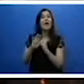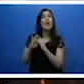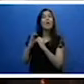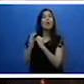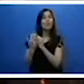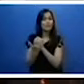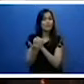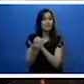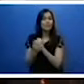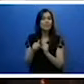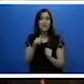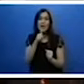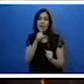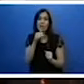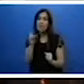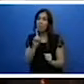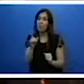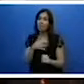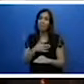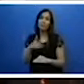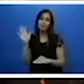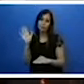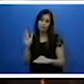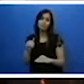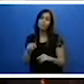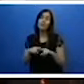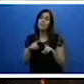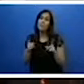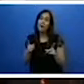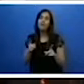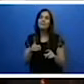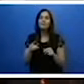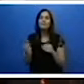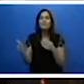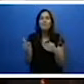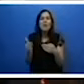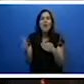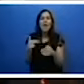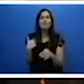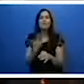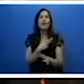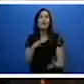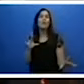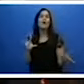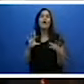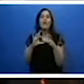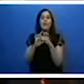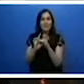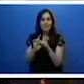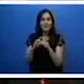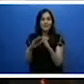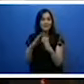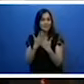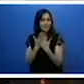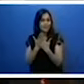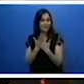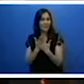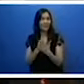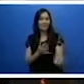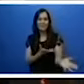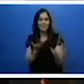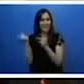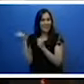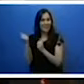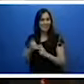ainda não passou, tá? Mas se Deus quiser, em breve nós estaremos todos reunidos na escola, se Deus quiser. Então vamos